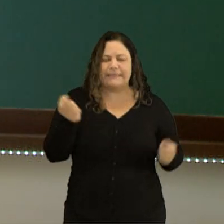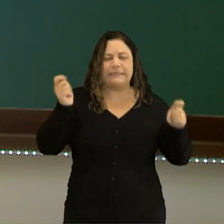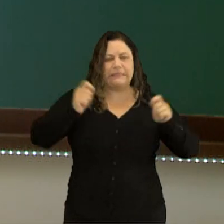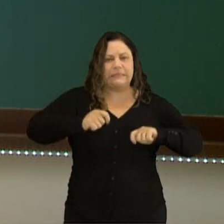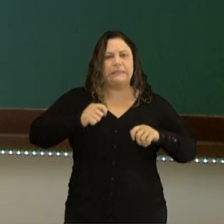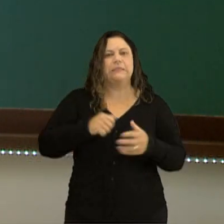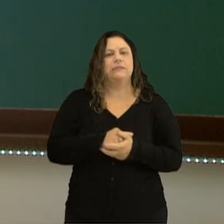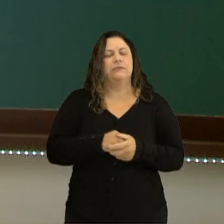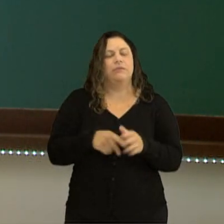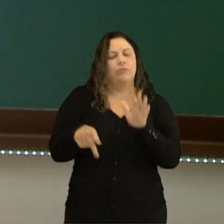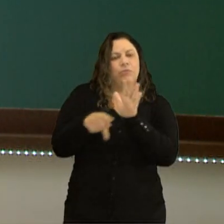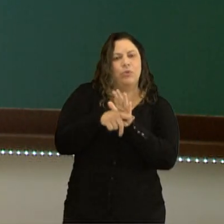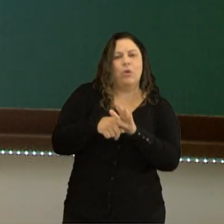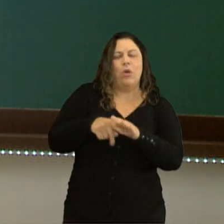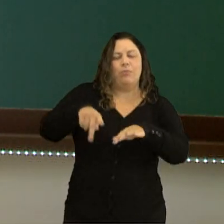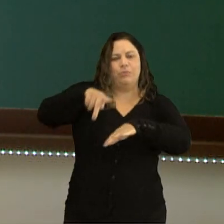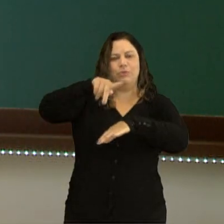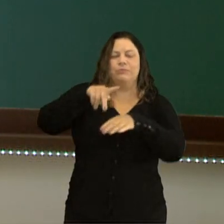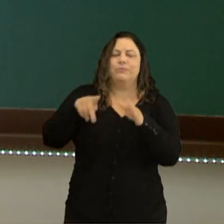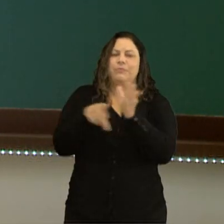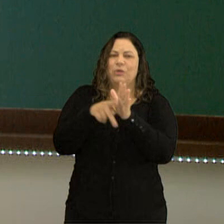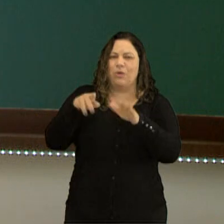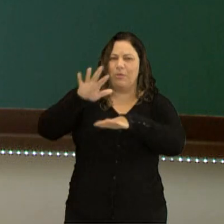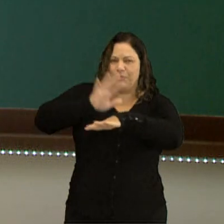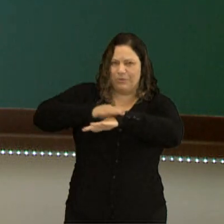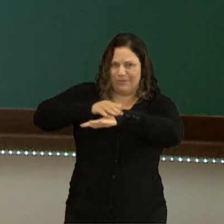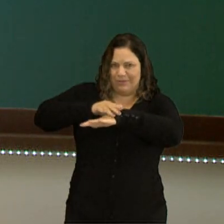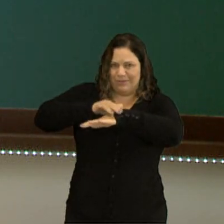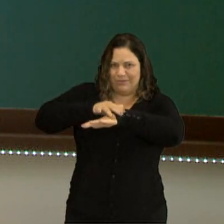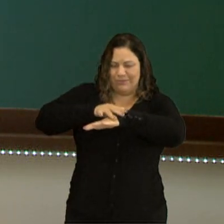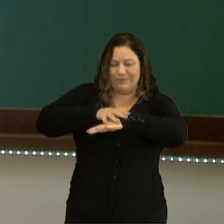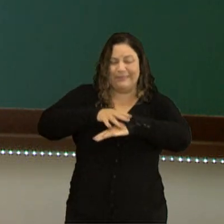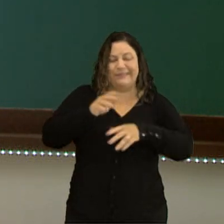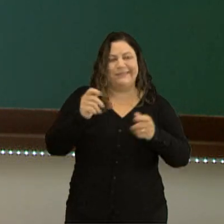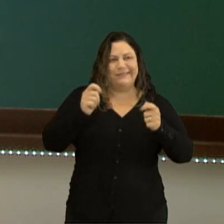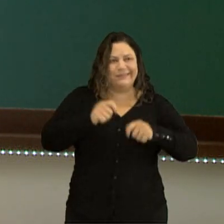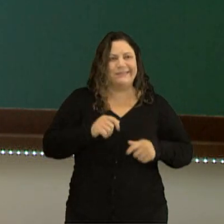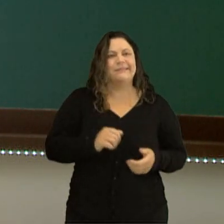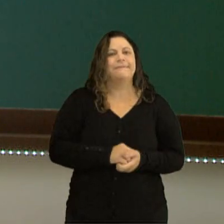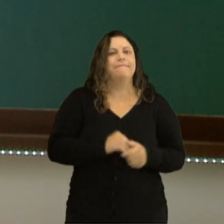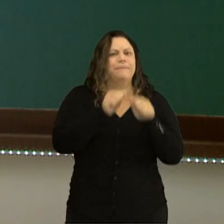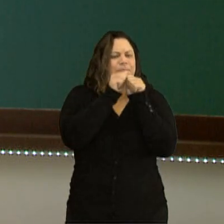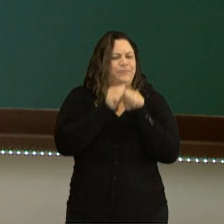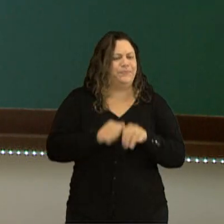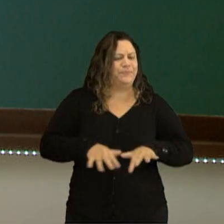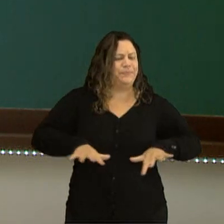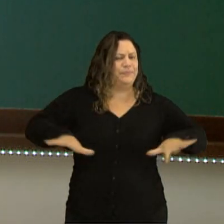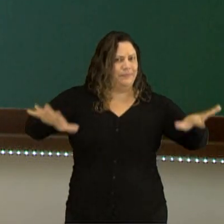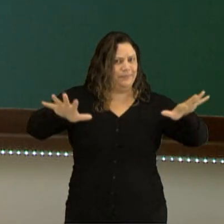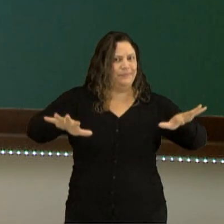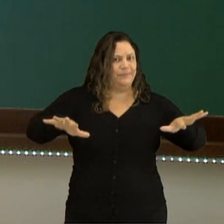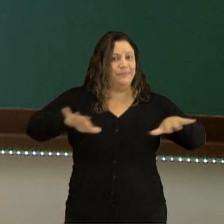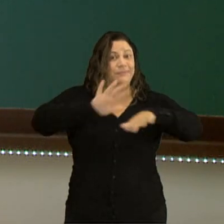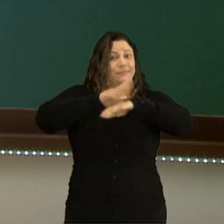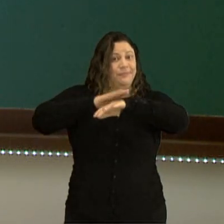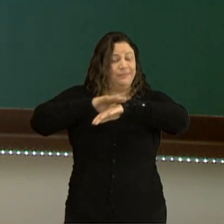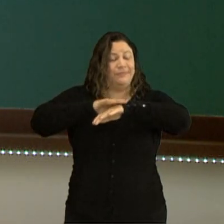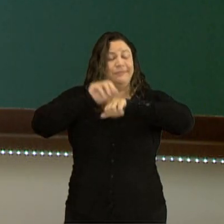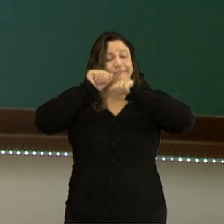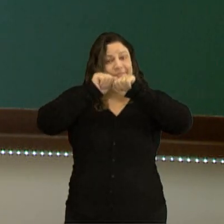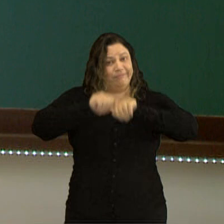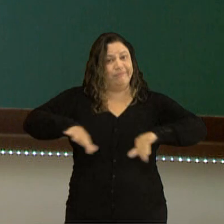hospedeiros definitivos do Toxoplasma gondii, que é o que transmite a toxoplasma, tá? Então,